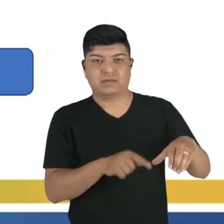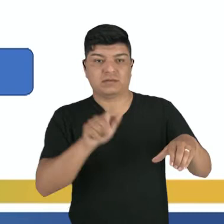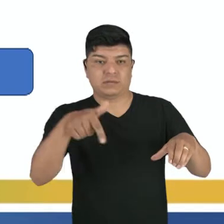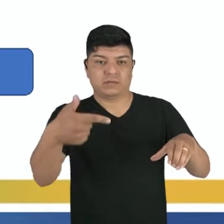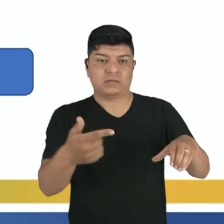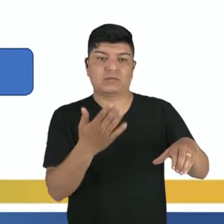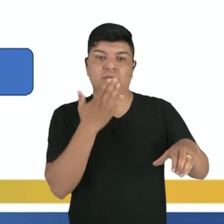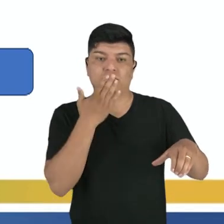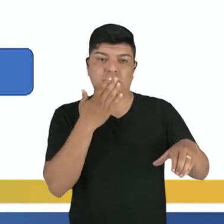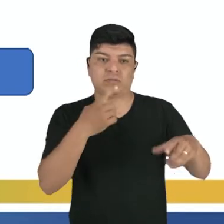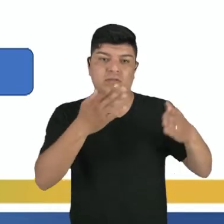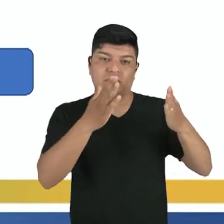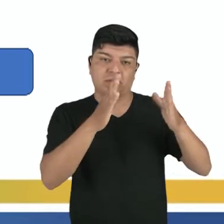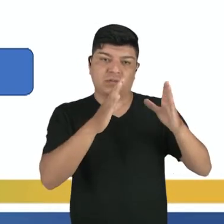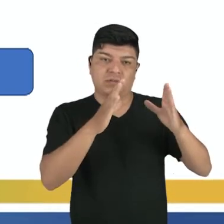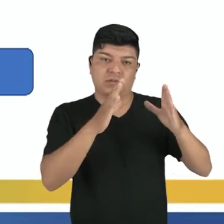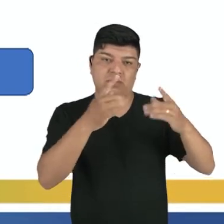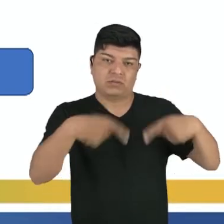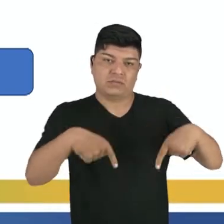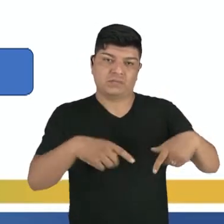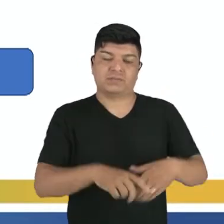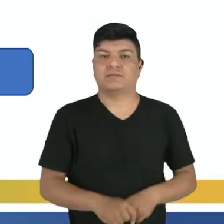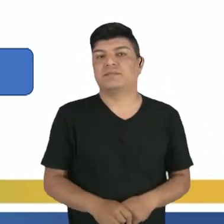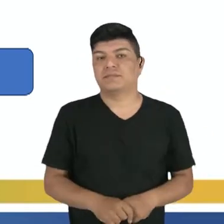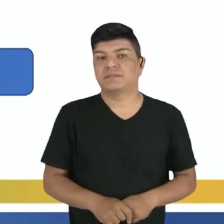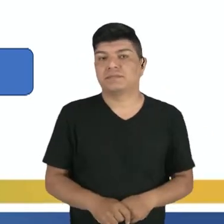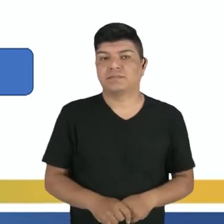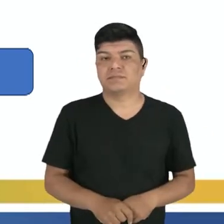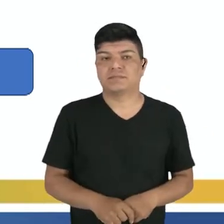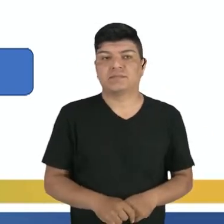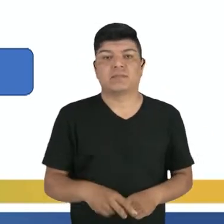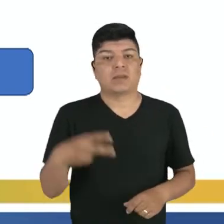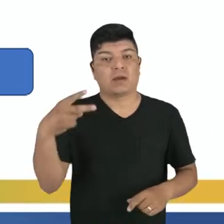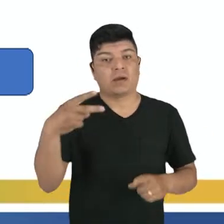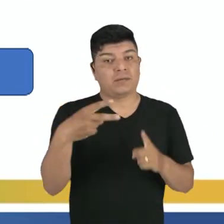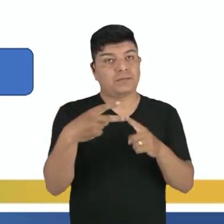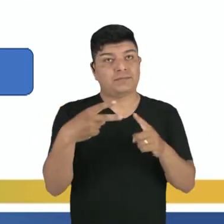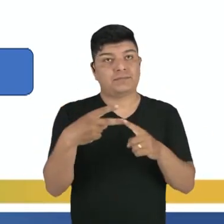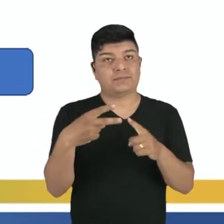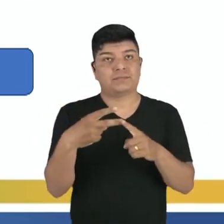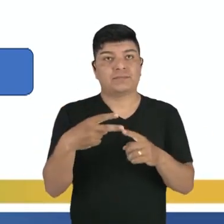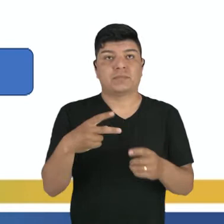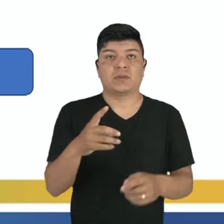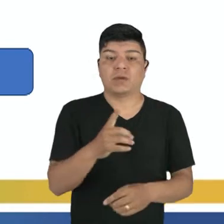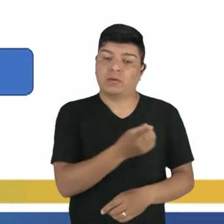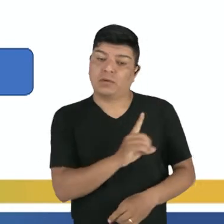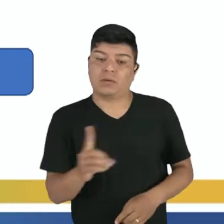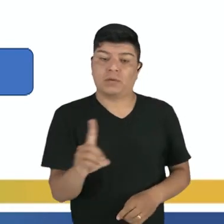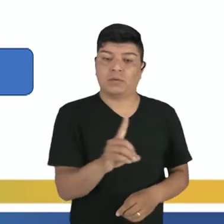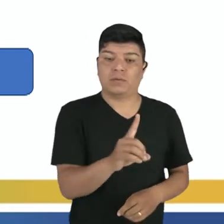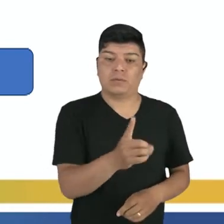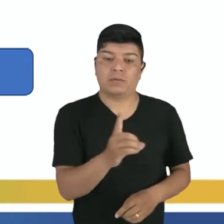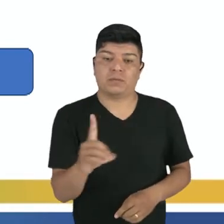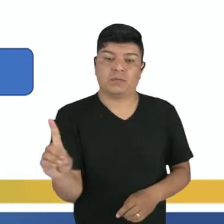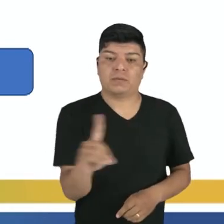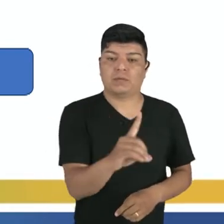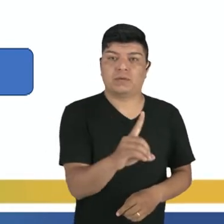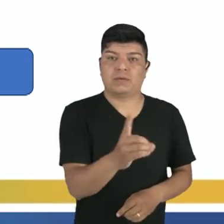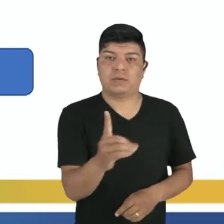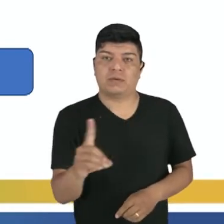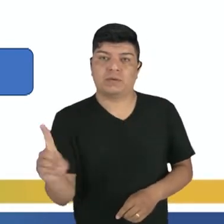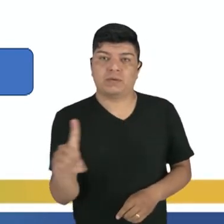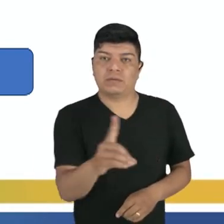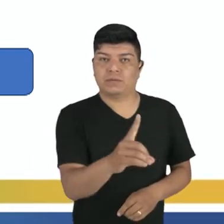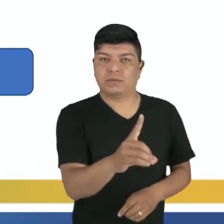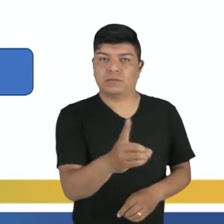adversário tá bom próximo fundamento é o drible que é esse do meio na figura representada por três